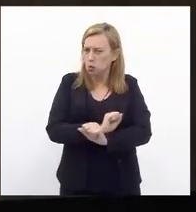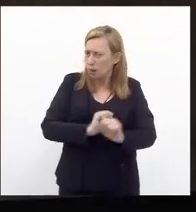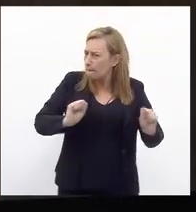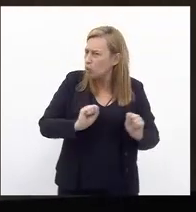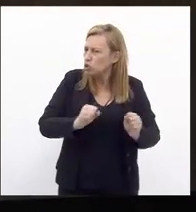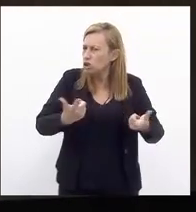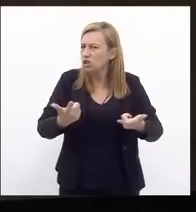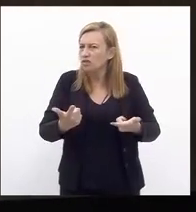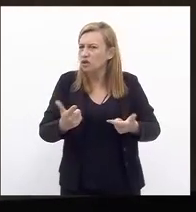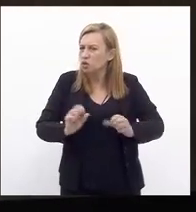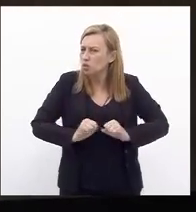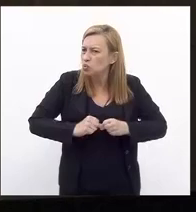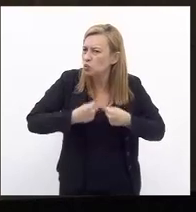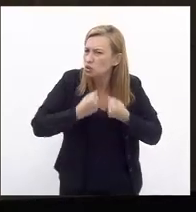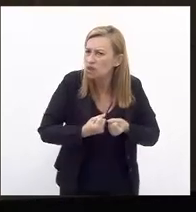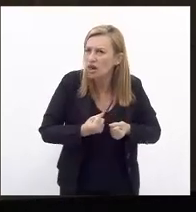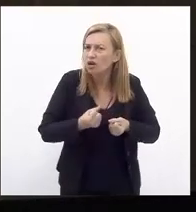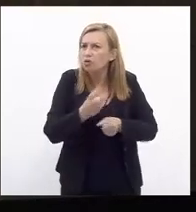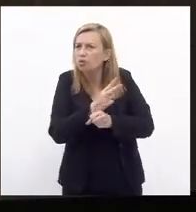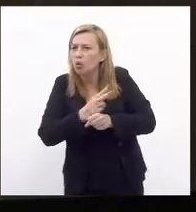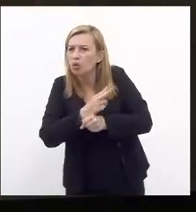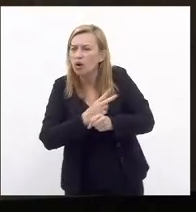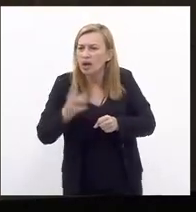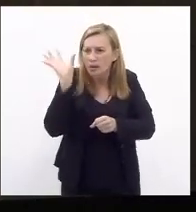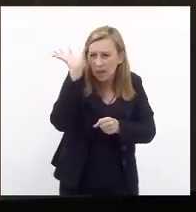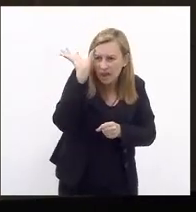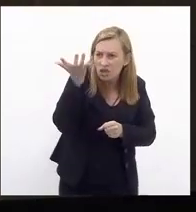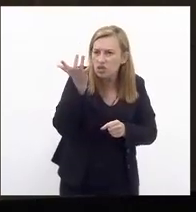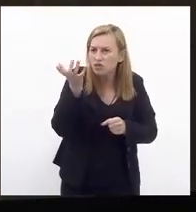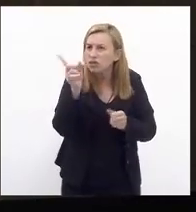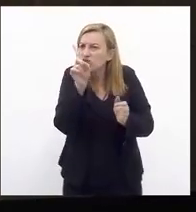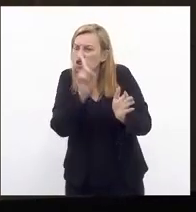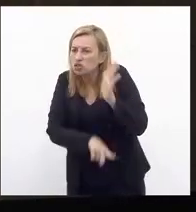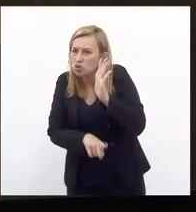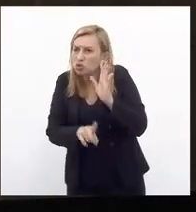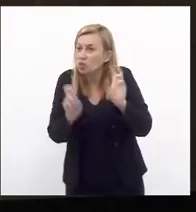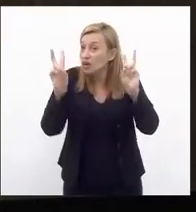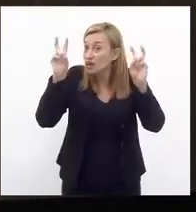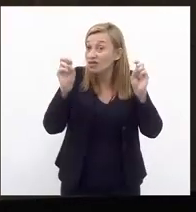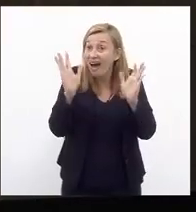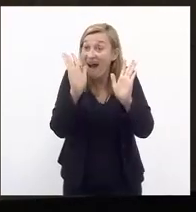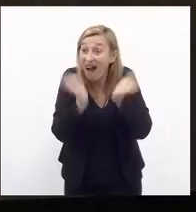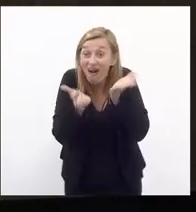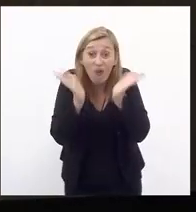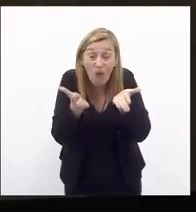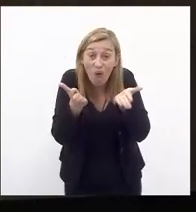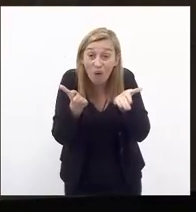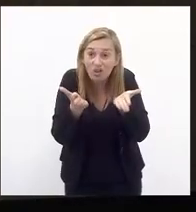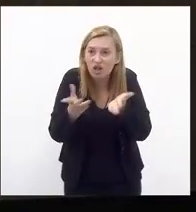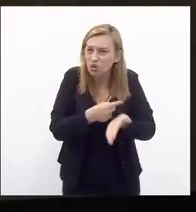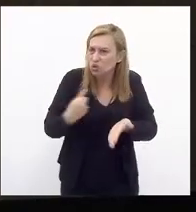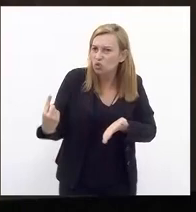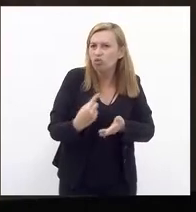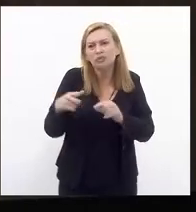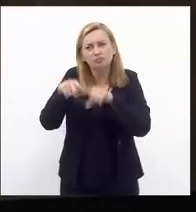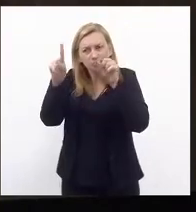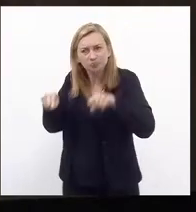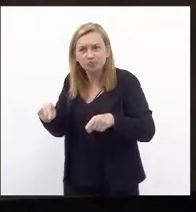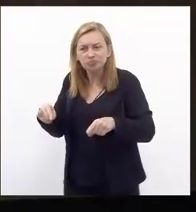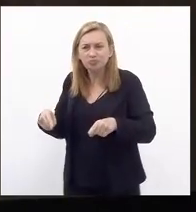possível que não buscaram uma solução para amenizar essa situação e agora os nossos